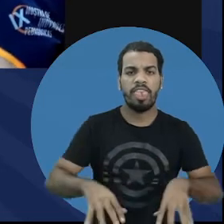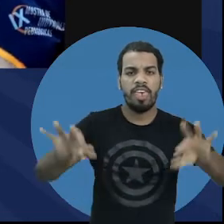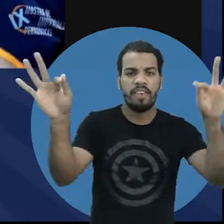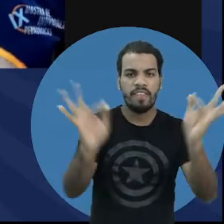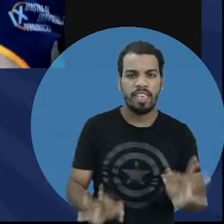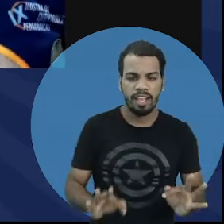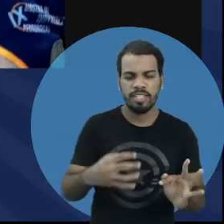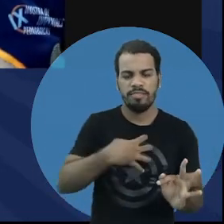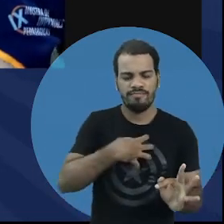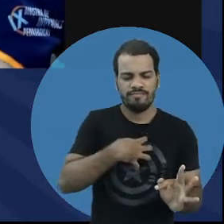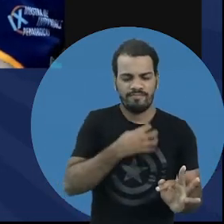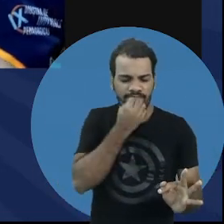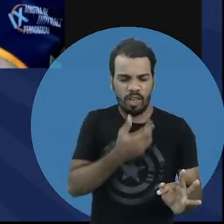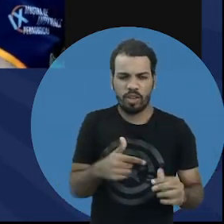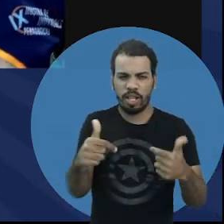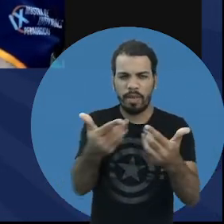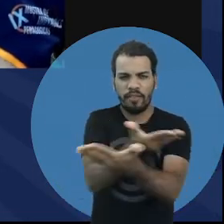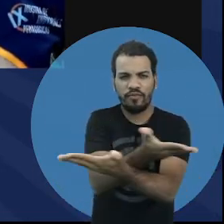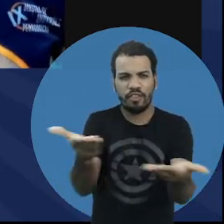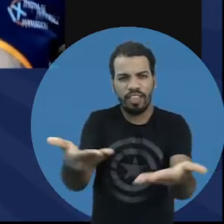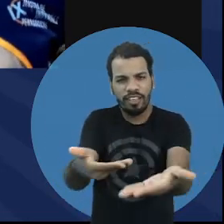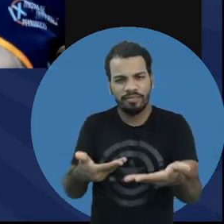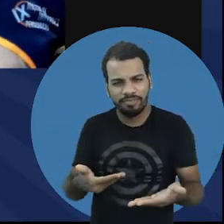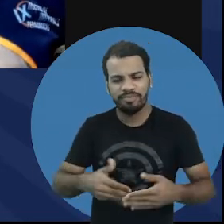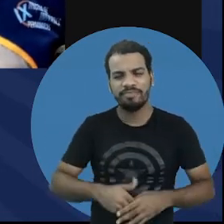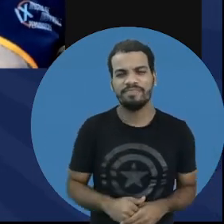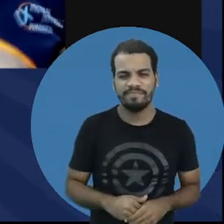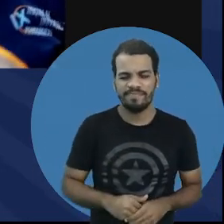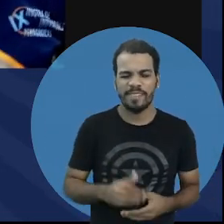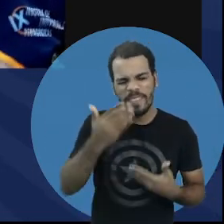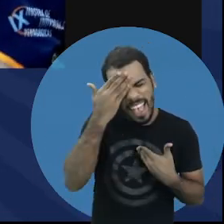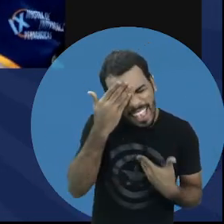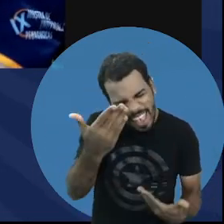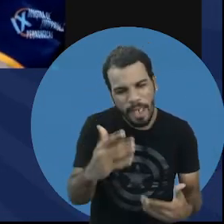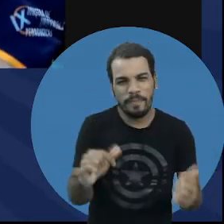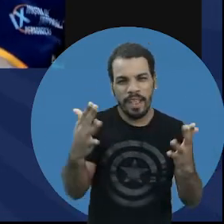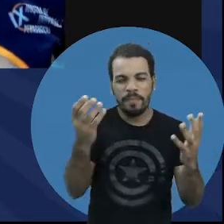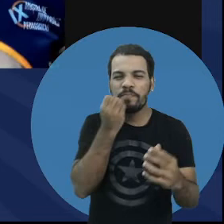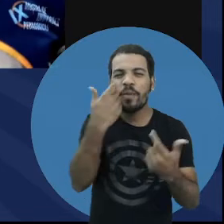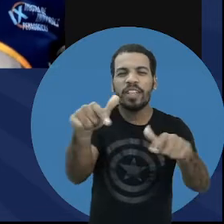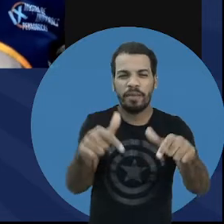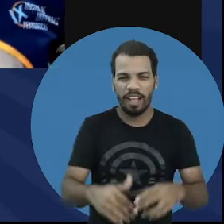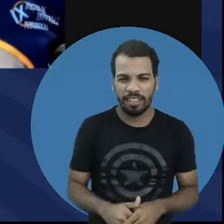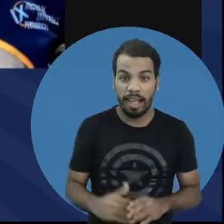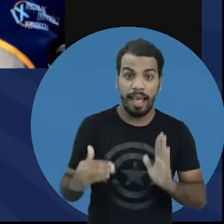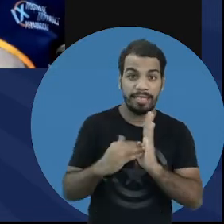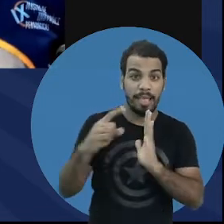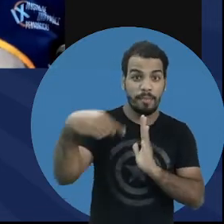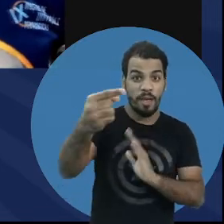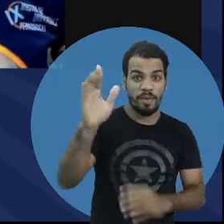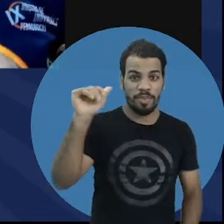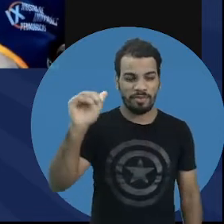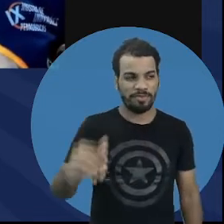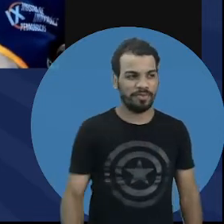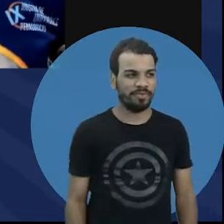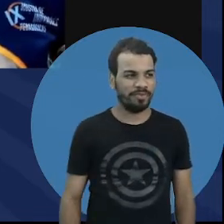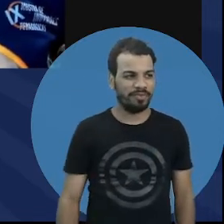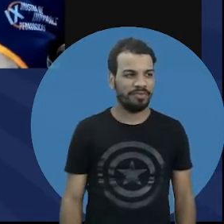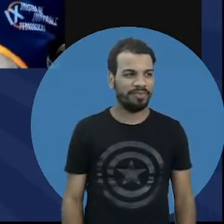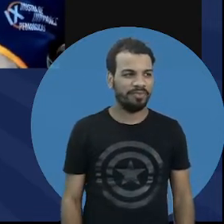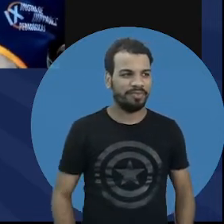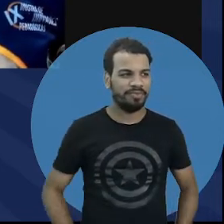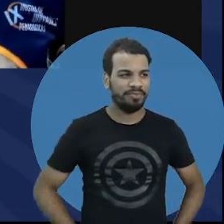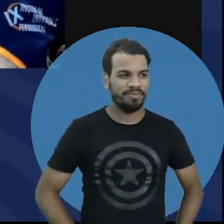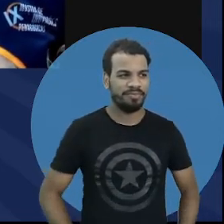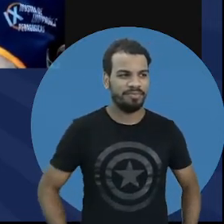poder receber o trabalho de vocês. Valeu, parabéns, bom trabalho. Até a próxima, pessoal. Valeu. Obrigada,